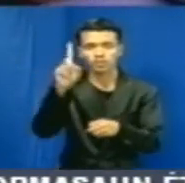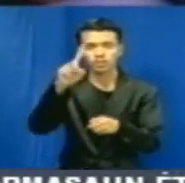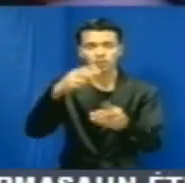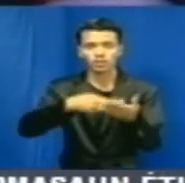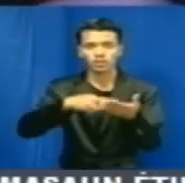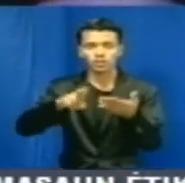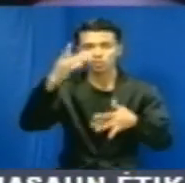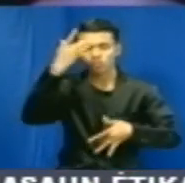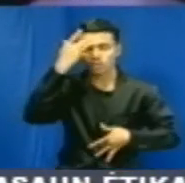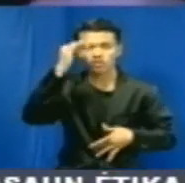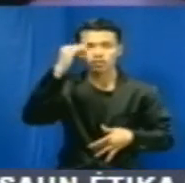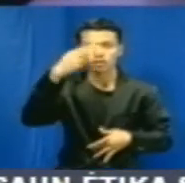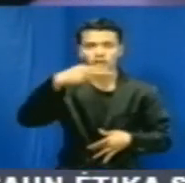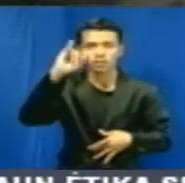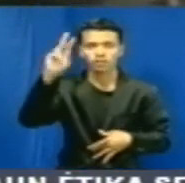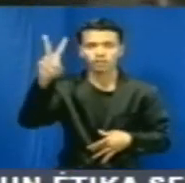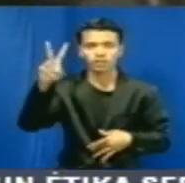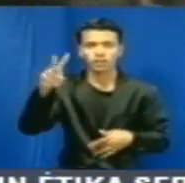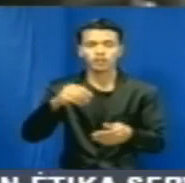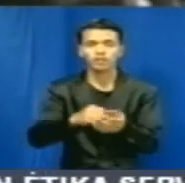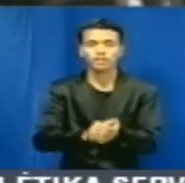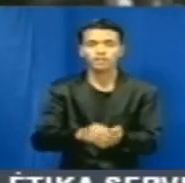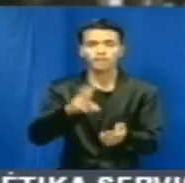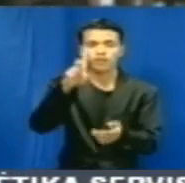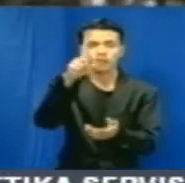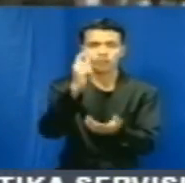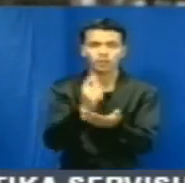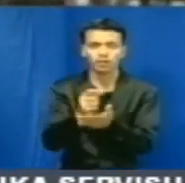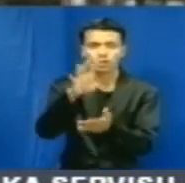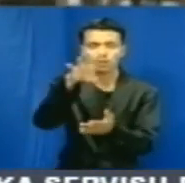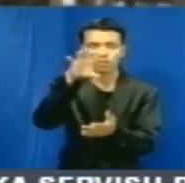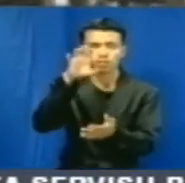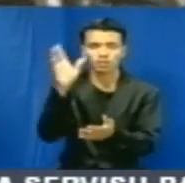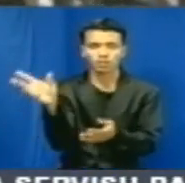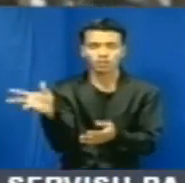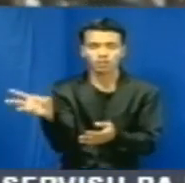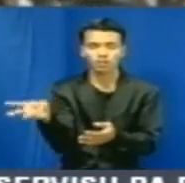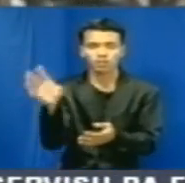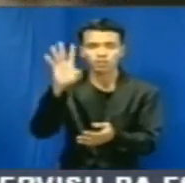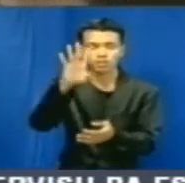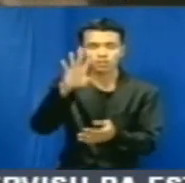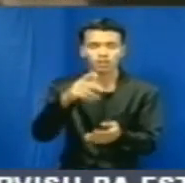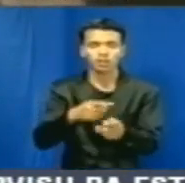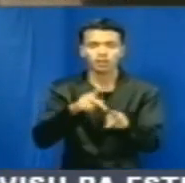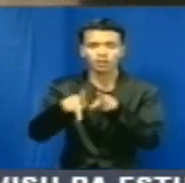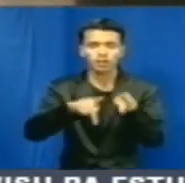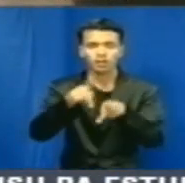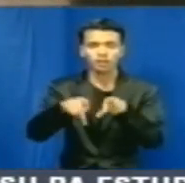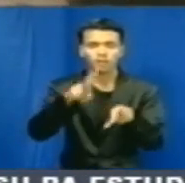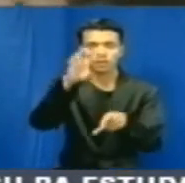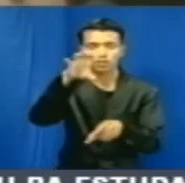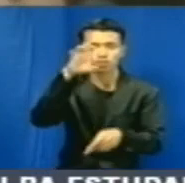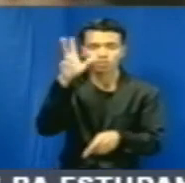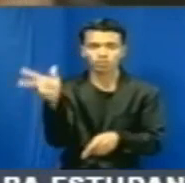Regista caso HIV-Sida rihung ida atus hat neng nulu racing hat. Husi número nee, emanaing atus rua